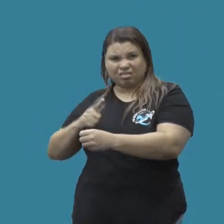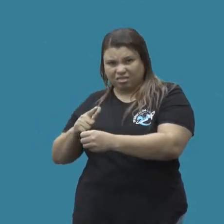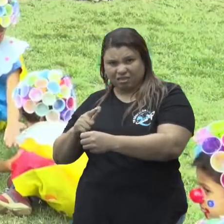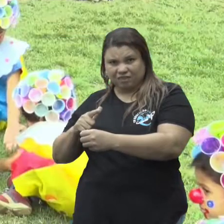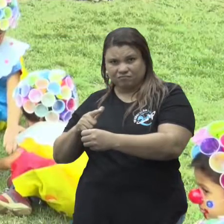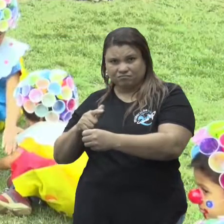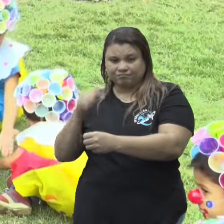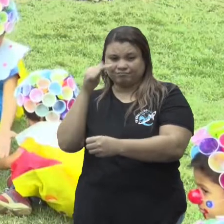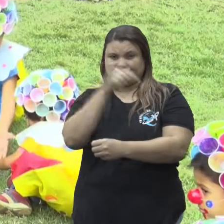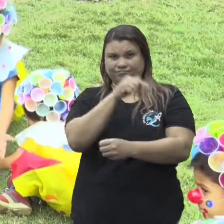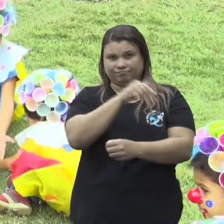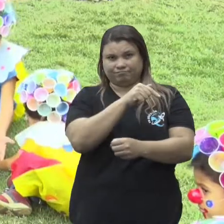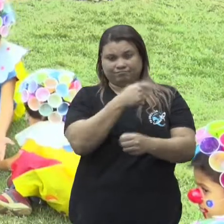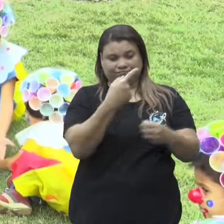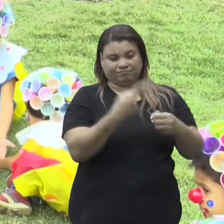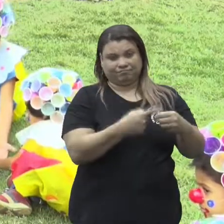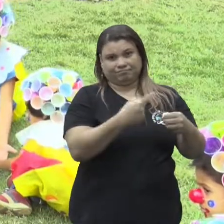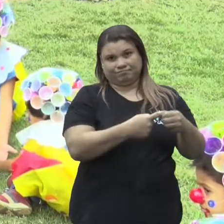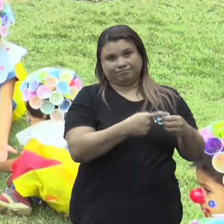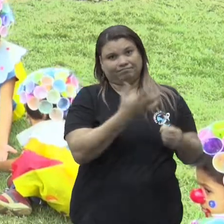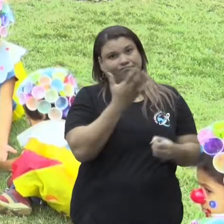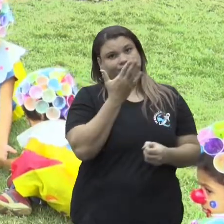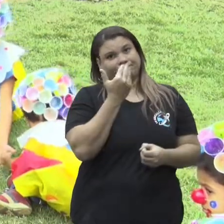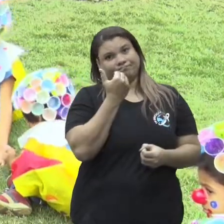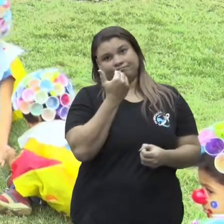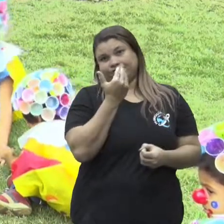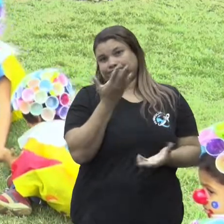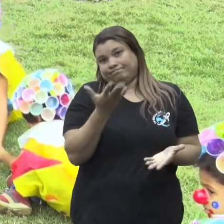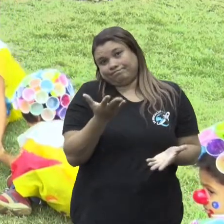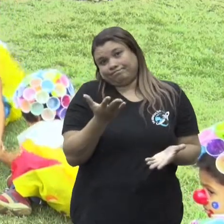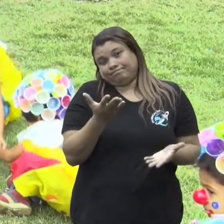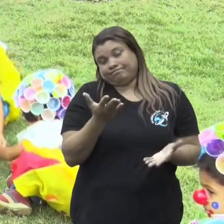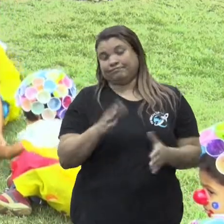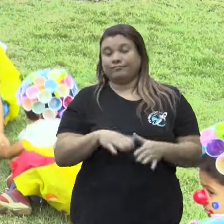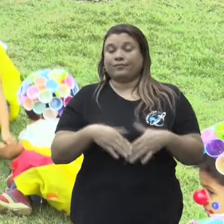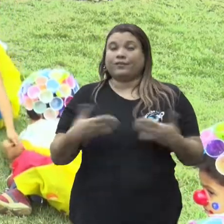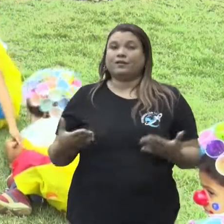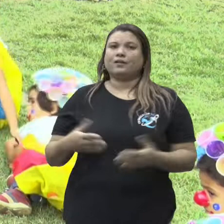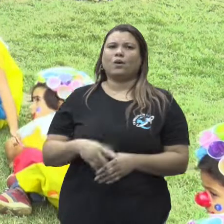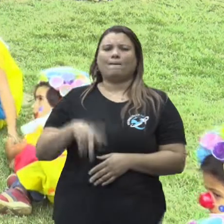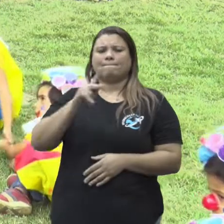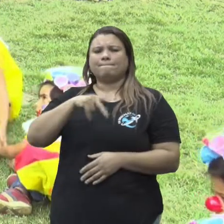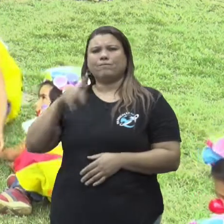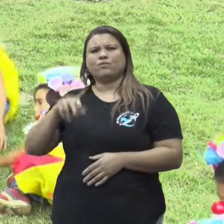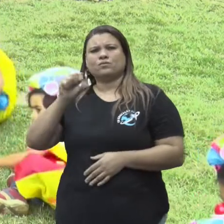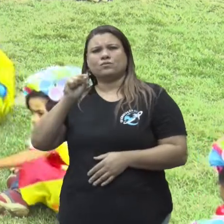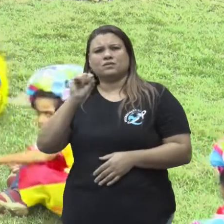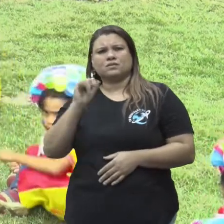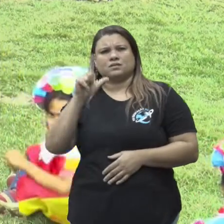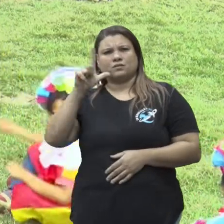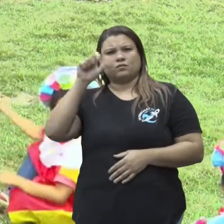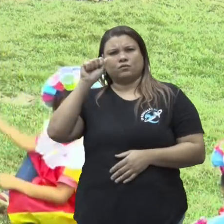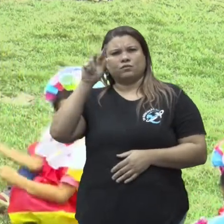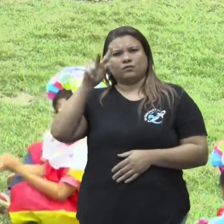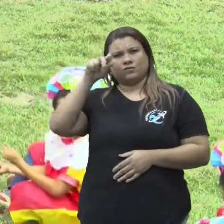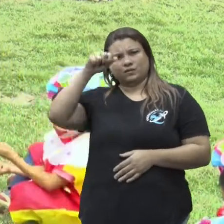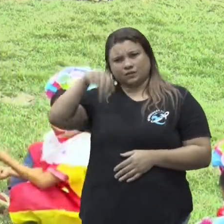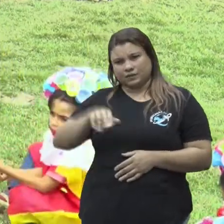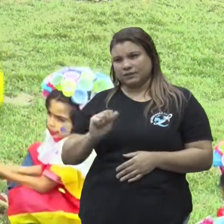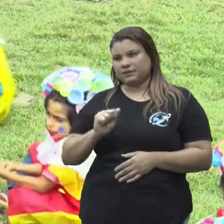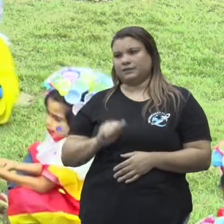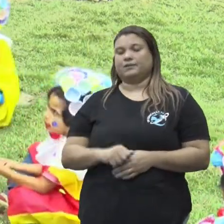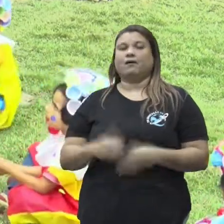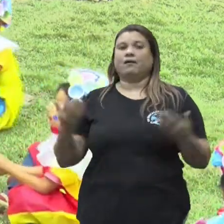A professora Silvana nos fala sobre a vivência do dia. Bom dia! Hoje nós estamos aqui na Escola Valdemar